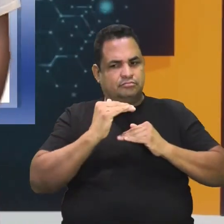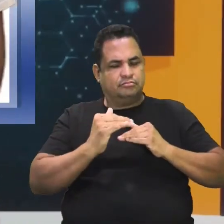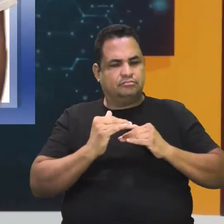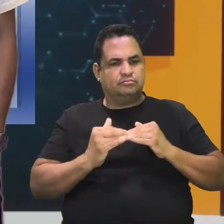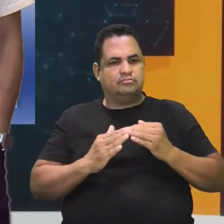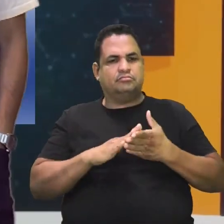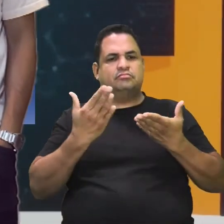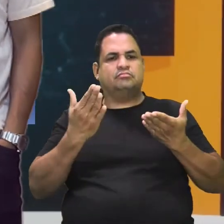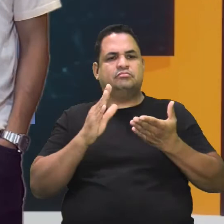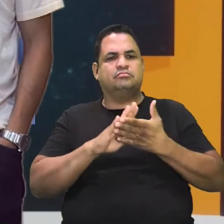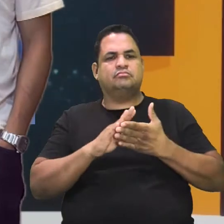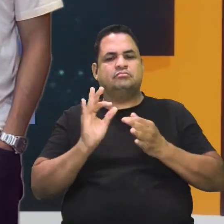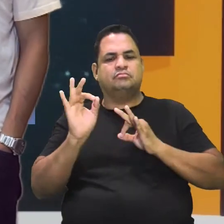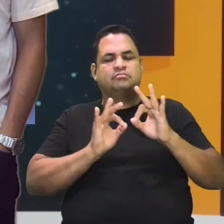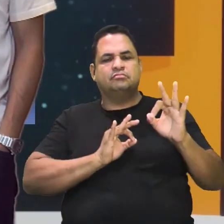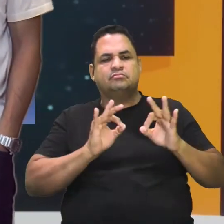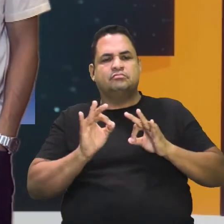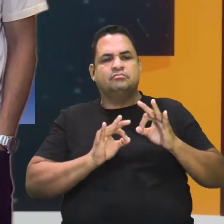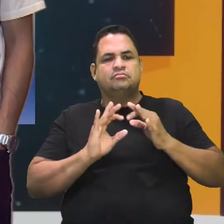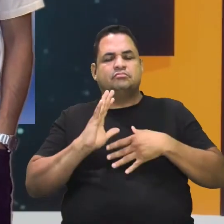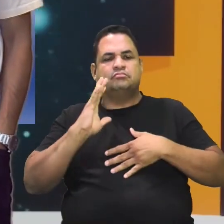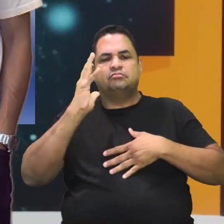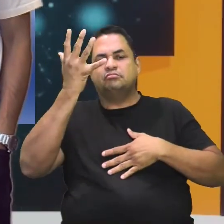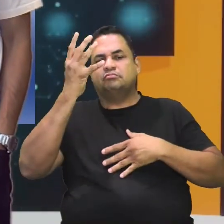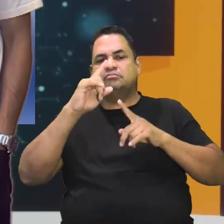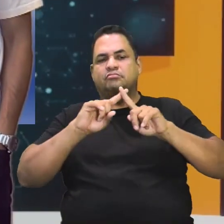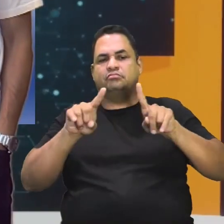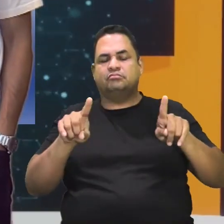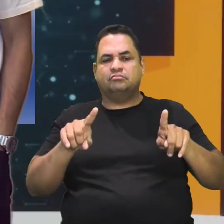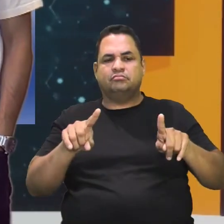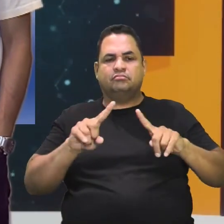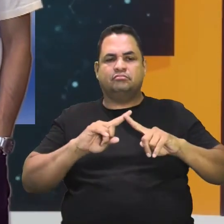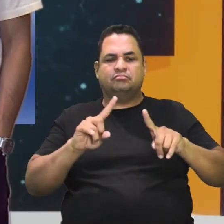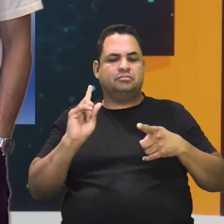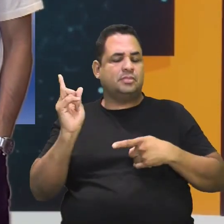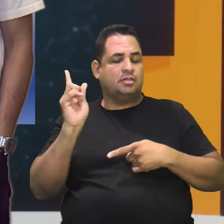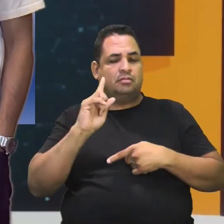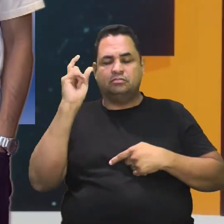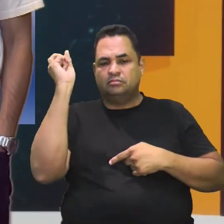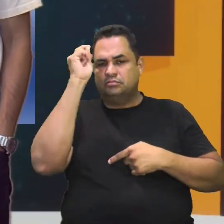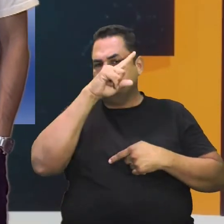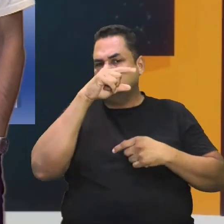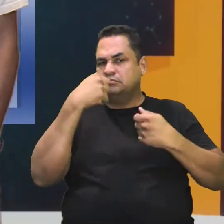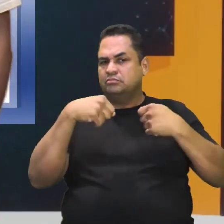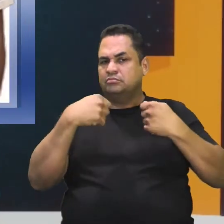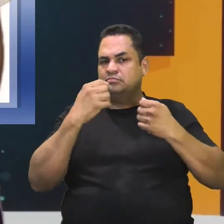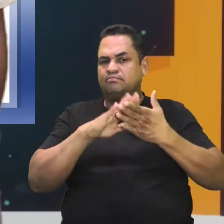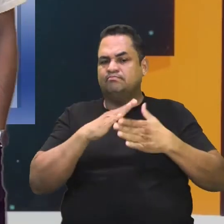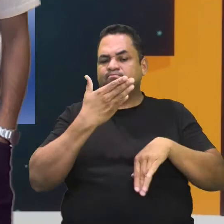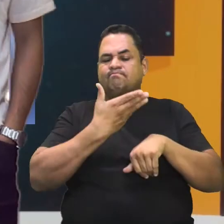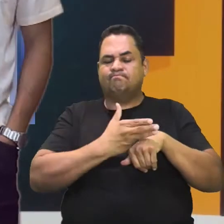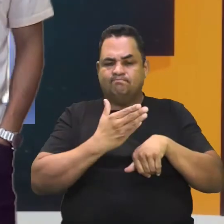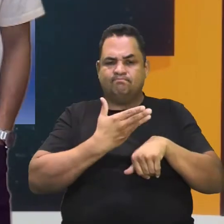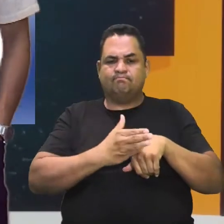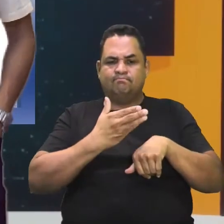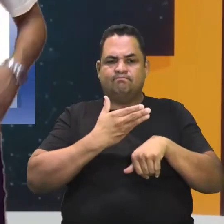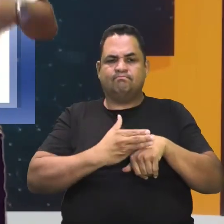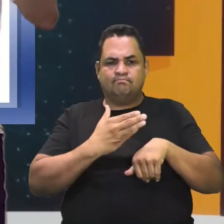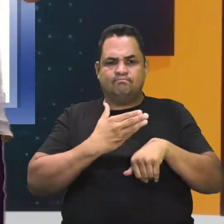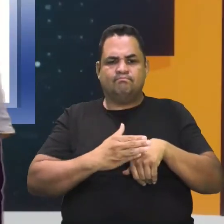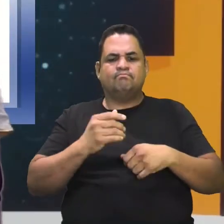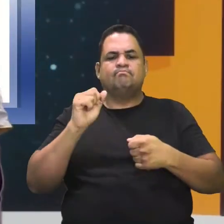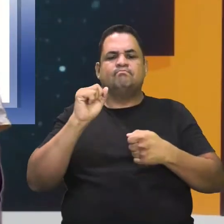todo um contexto, toda uma performance de solução, mas não é difícil, tá? Então, você precisa refazer. Quanto mais